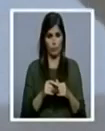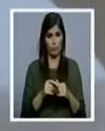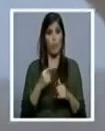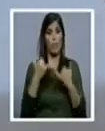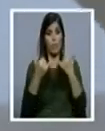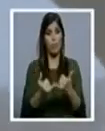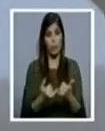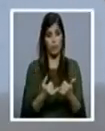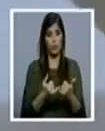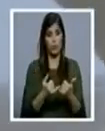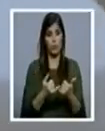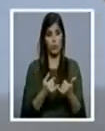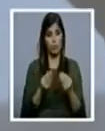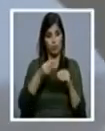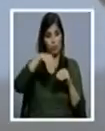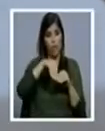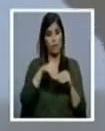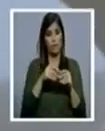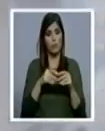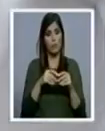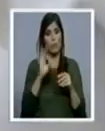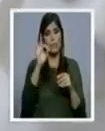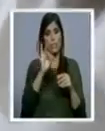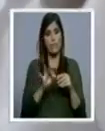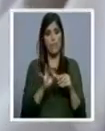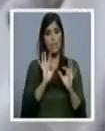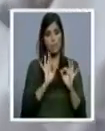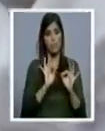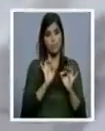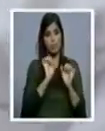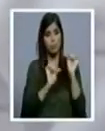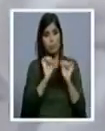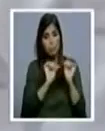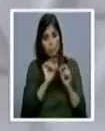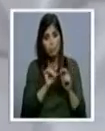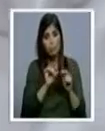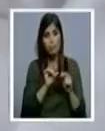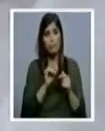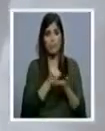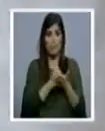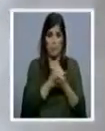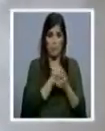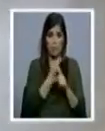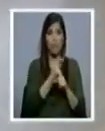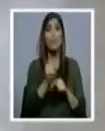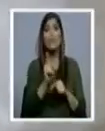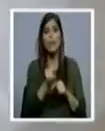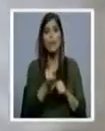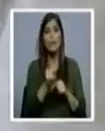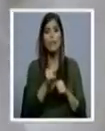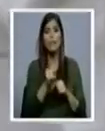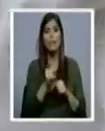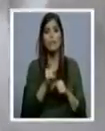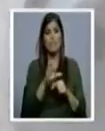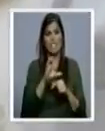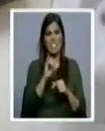e posteriormente uma adição de uma quantidade específica de fármaco. Este, por exemplo, é qual? Este, por exemplo, é